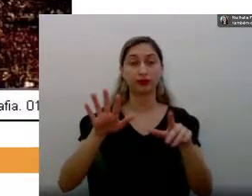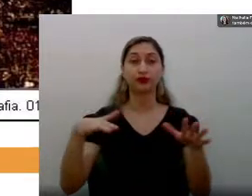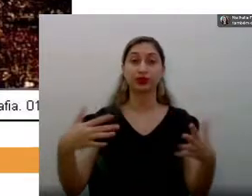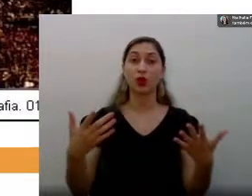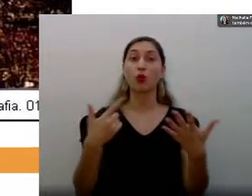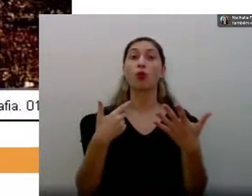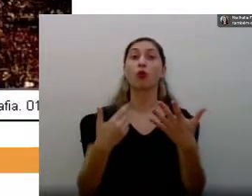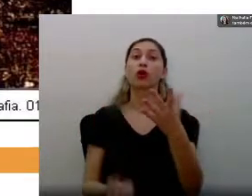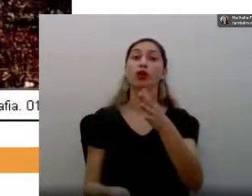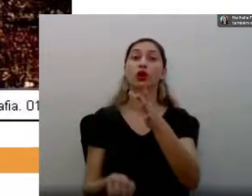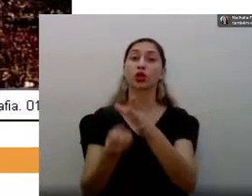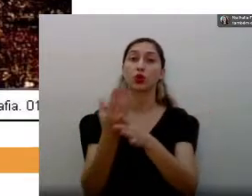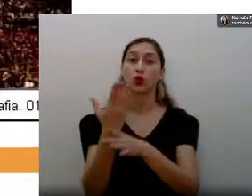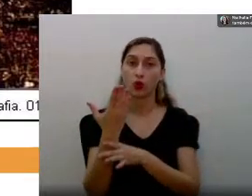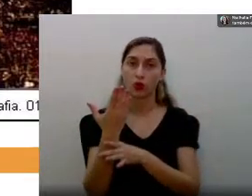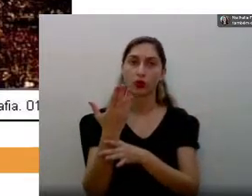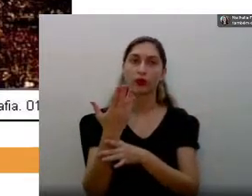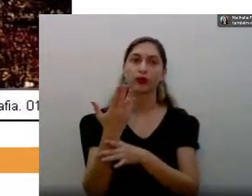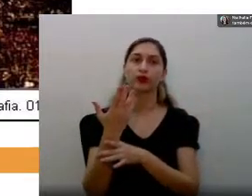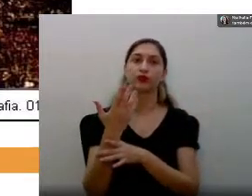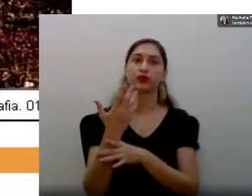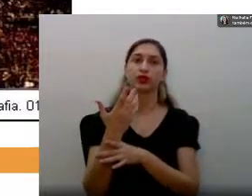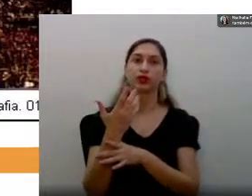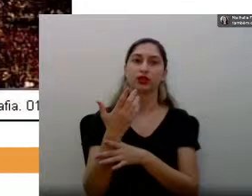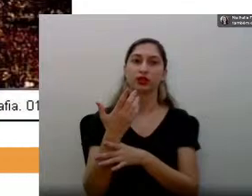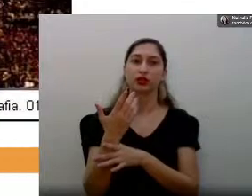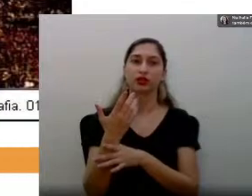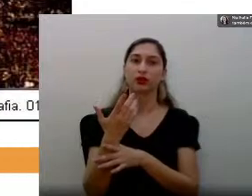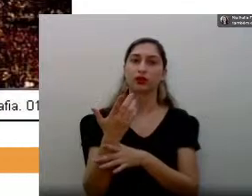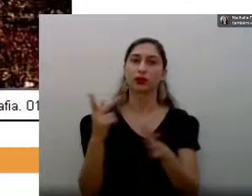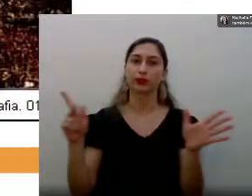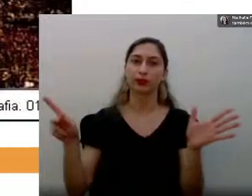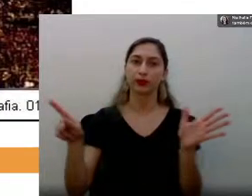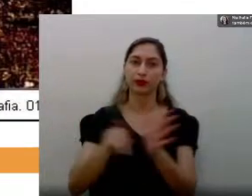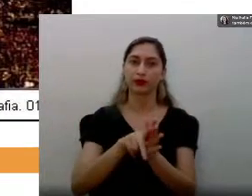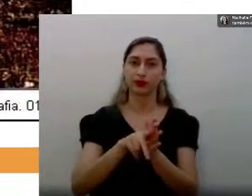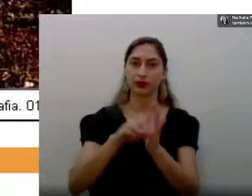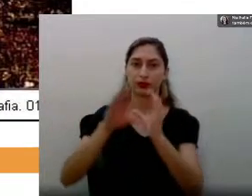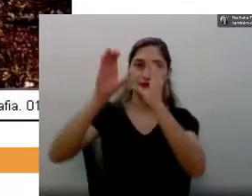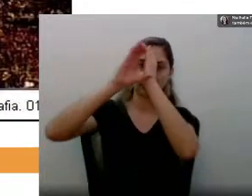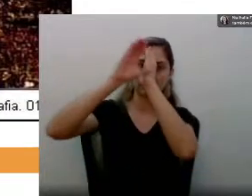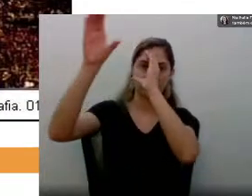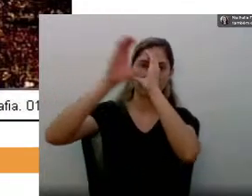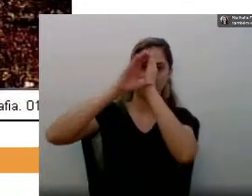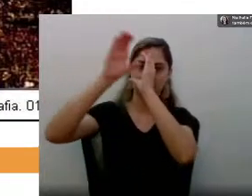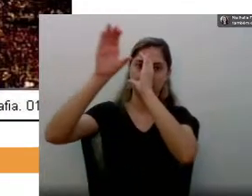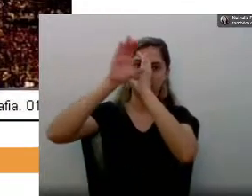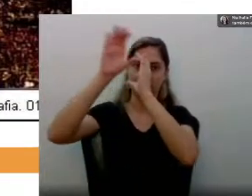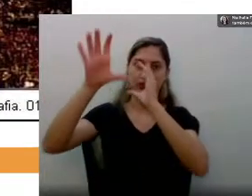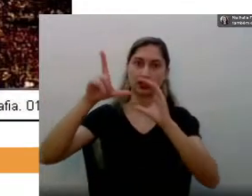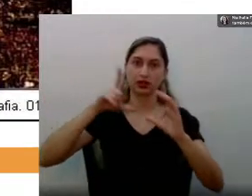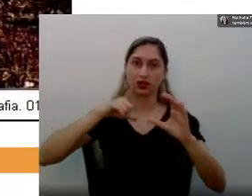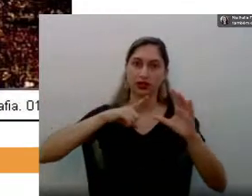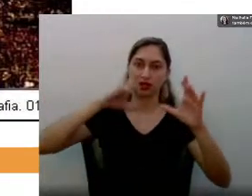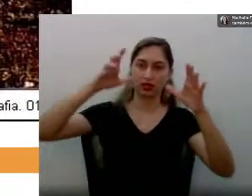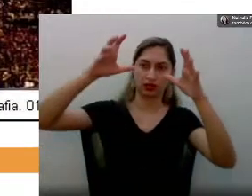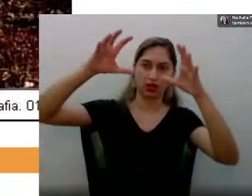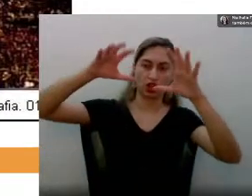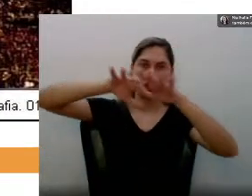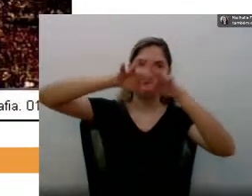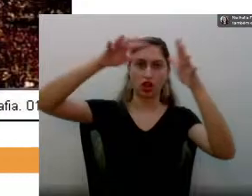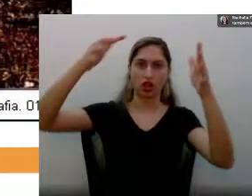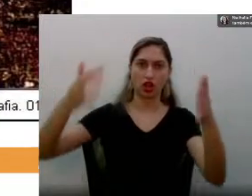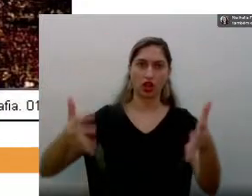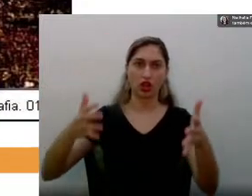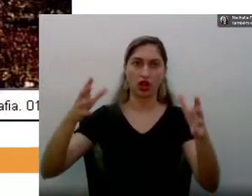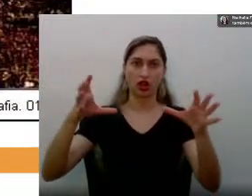também na na Serra da Piedade né Um pouquinho abaixo deles lá né onde é que a gente tem duas tem uma cúpula grande aqui né em